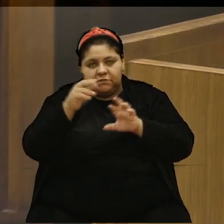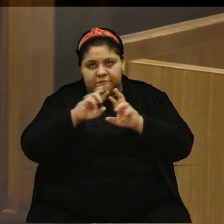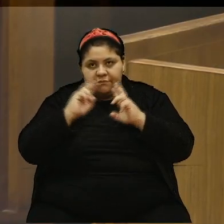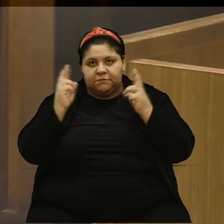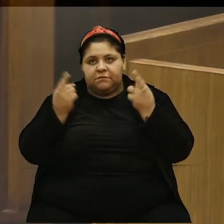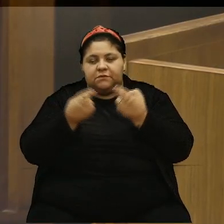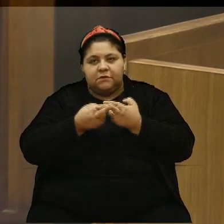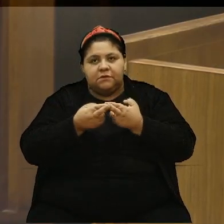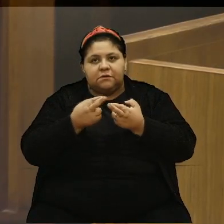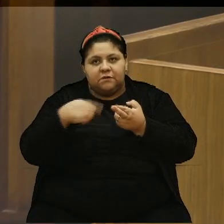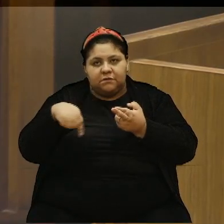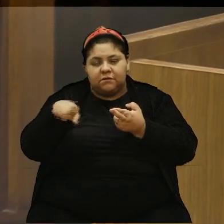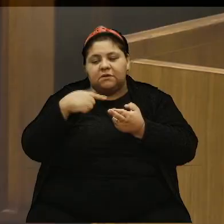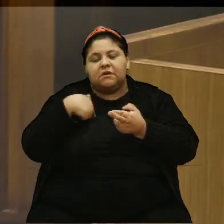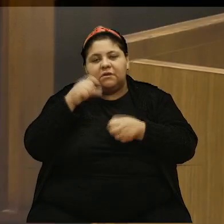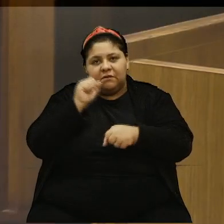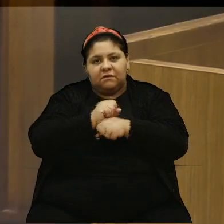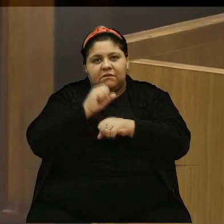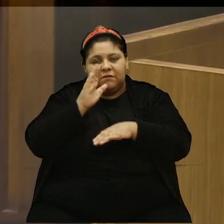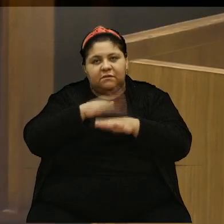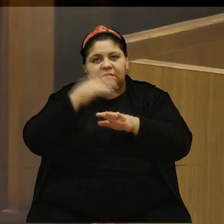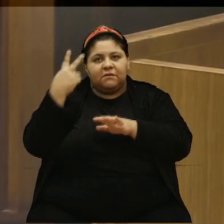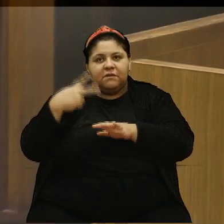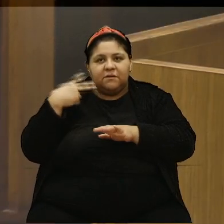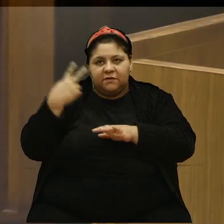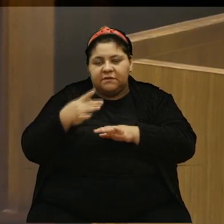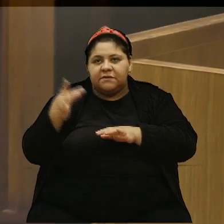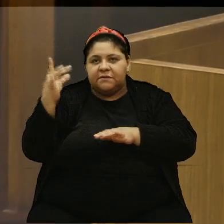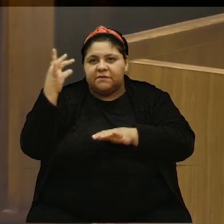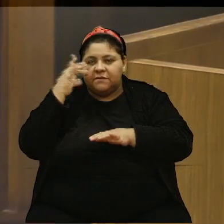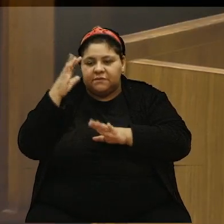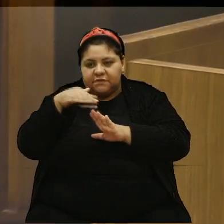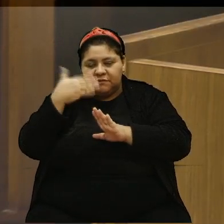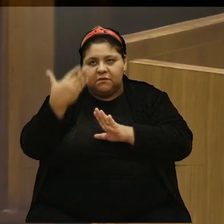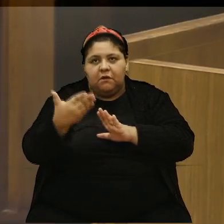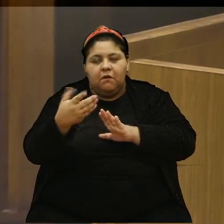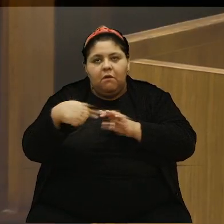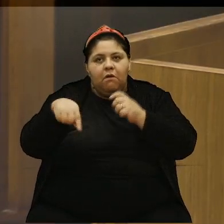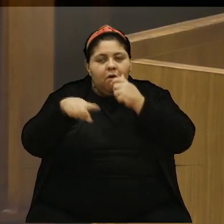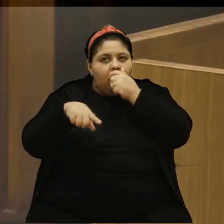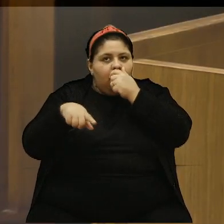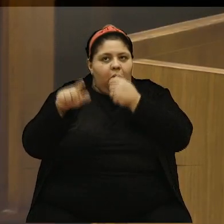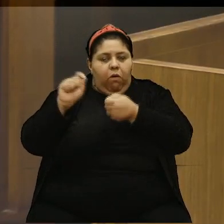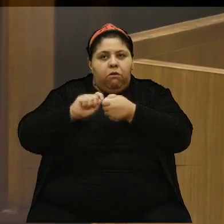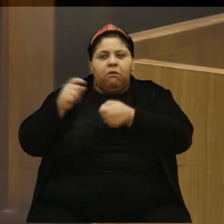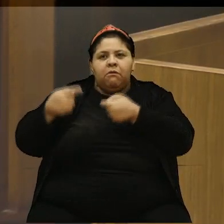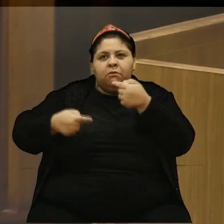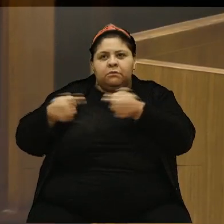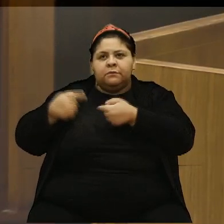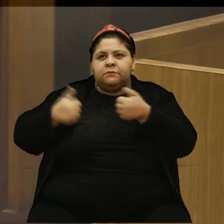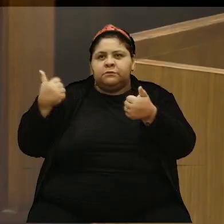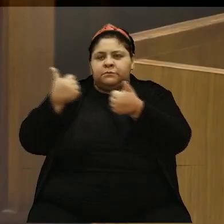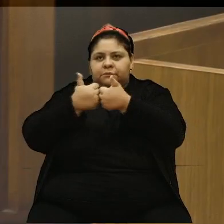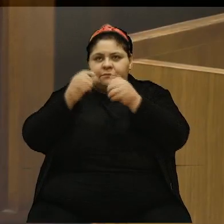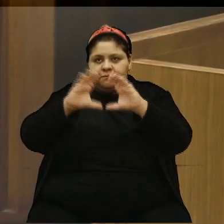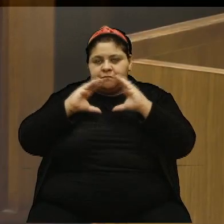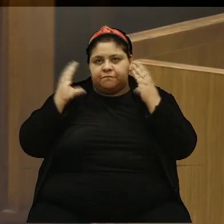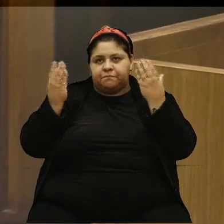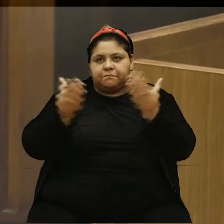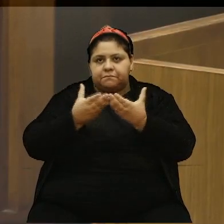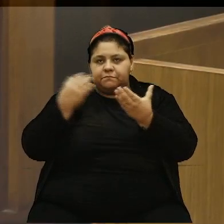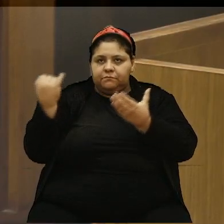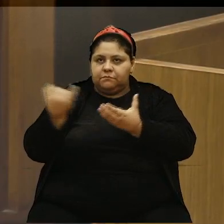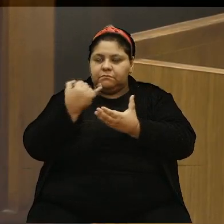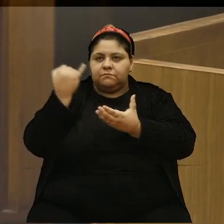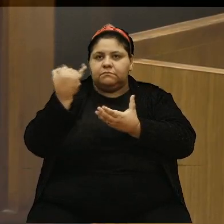e eu espero que mais vereadores estejam lá presentes nas próximas para nós fazermos um debate junto com a comunidade, que é o